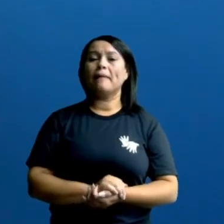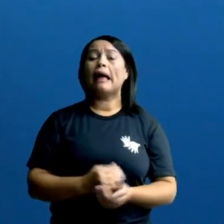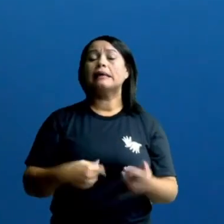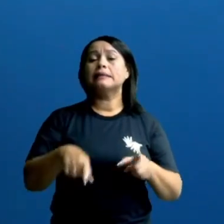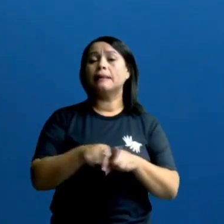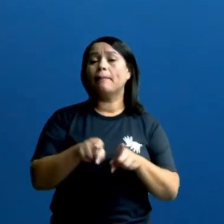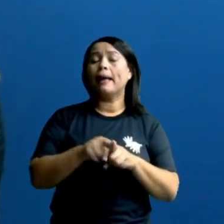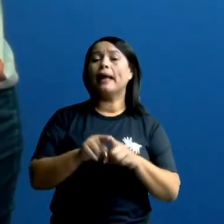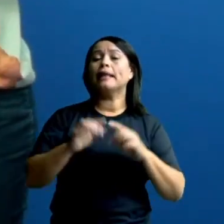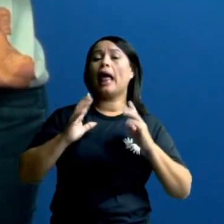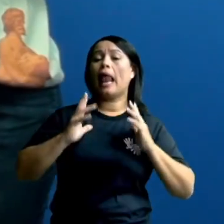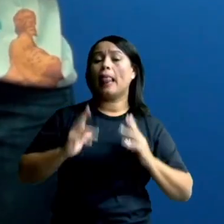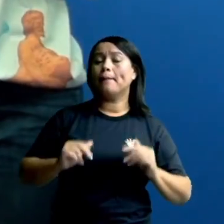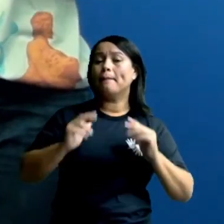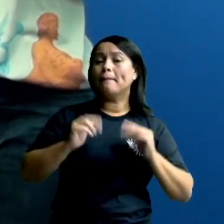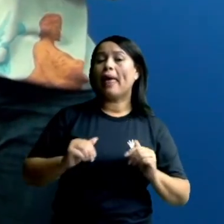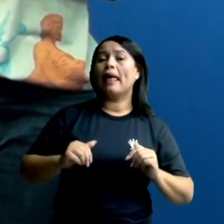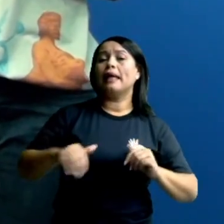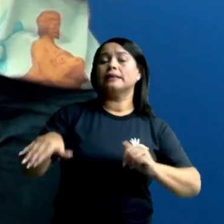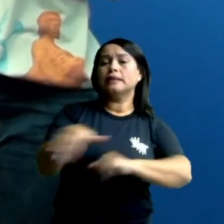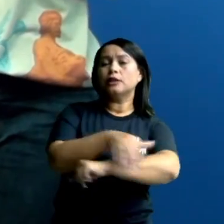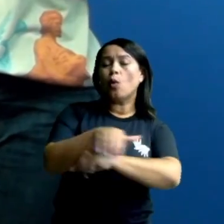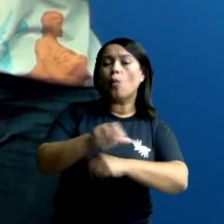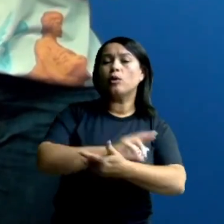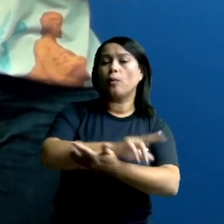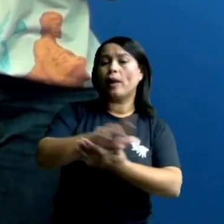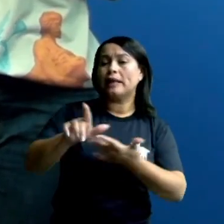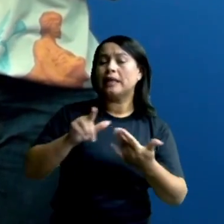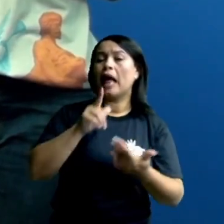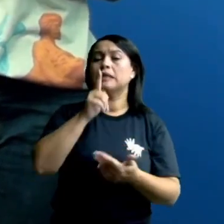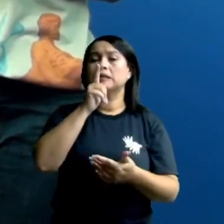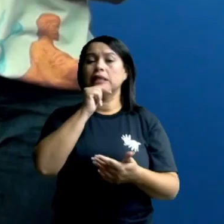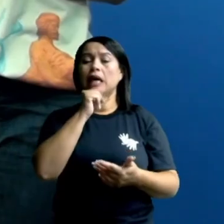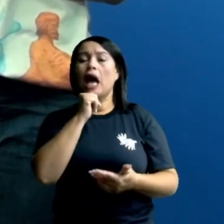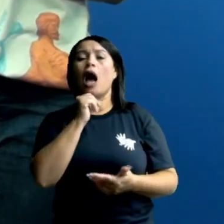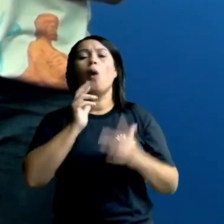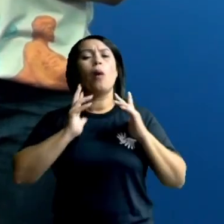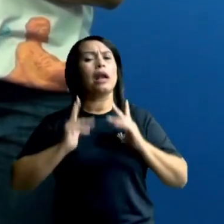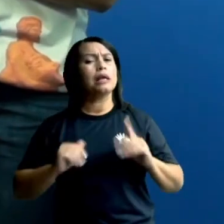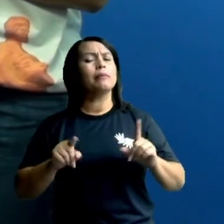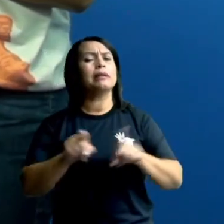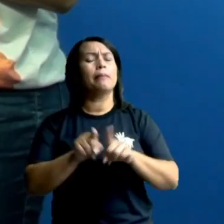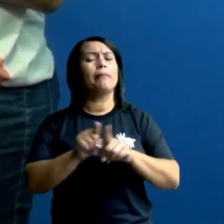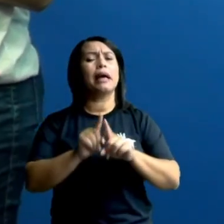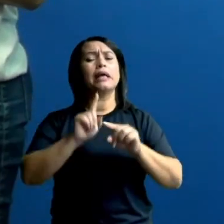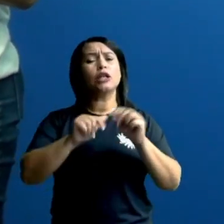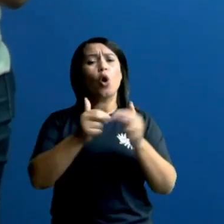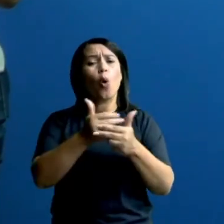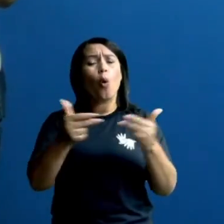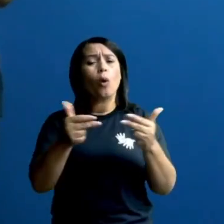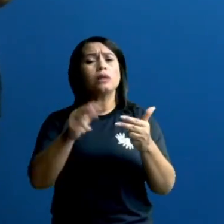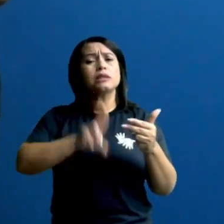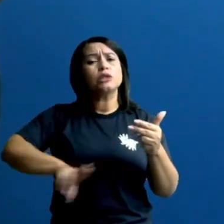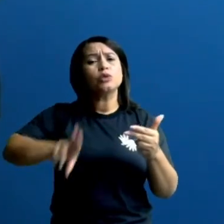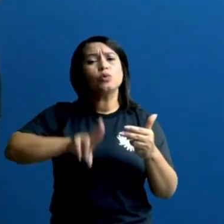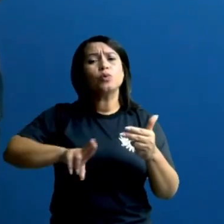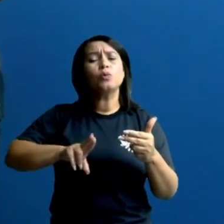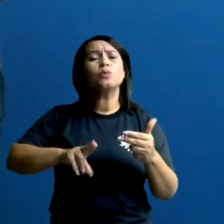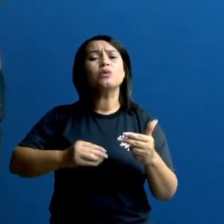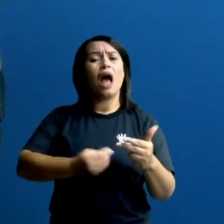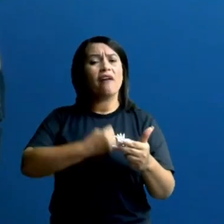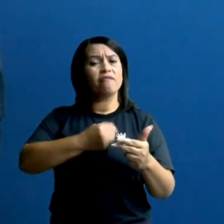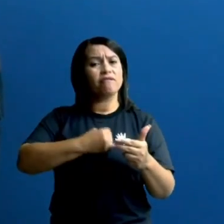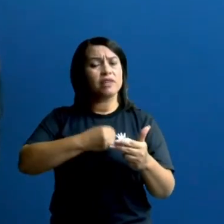do saneamento básico, da água encanada, da qualidade dos produtos que eles estão usando, né? Vai fazer com que eles tenham